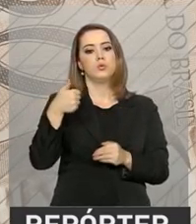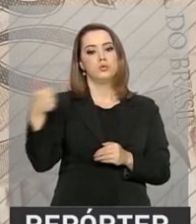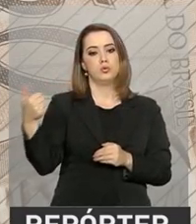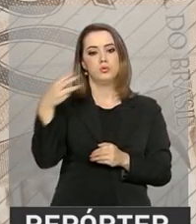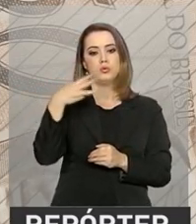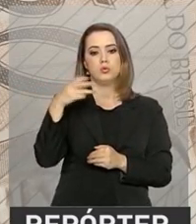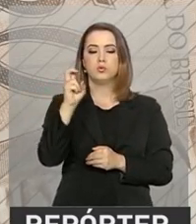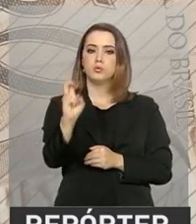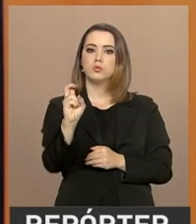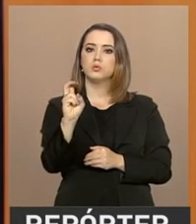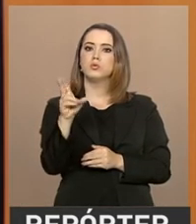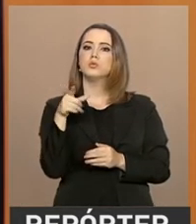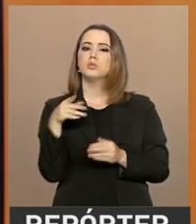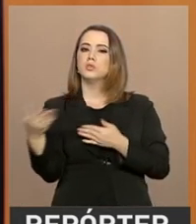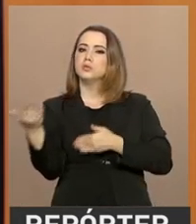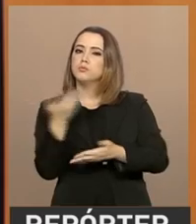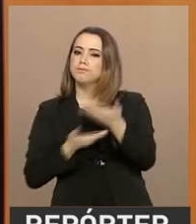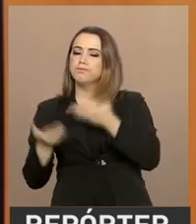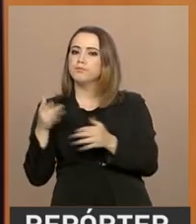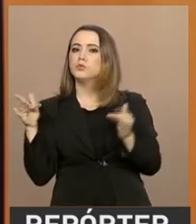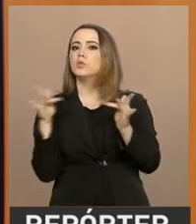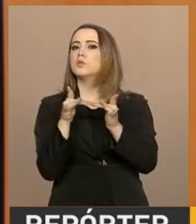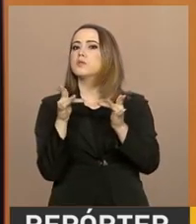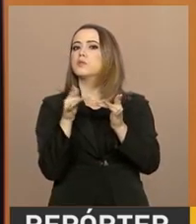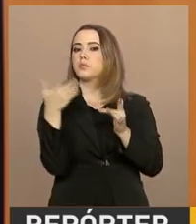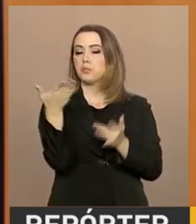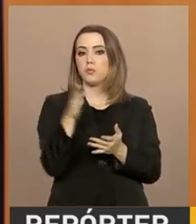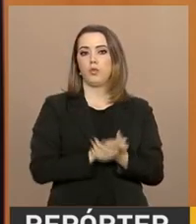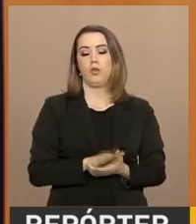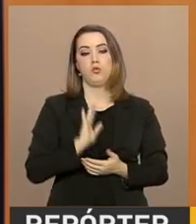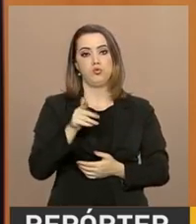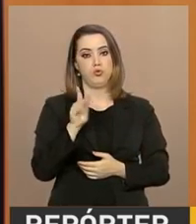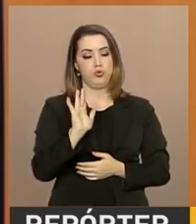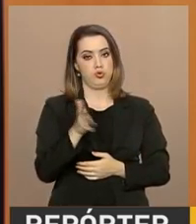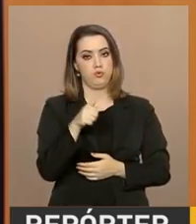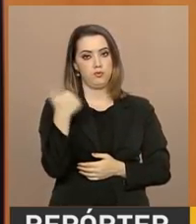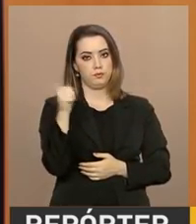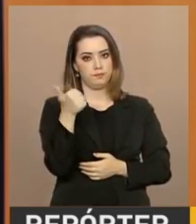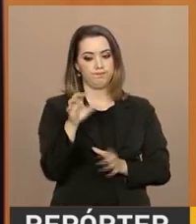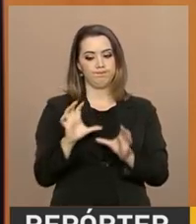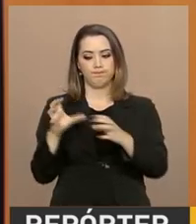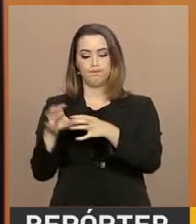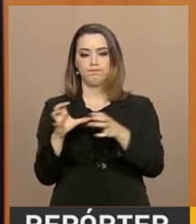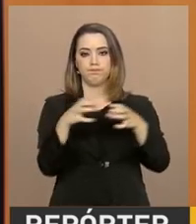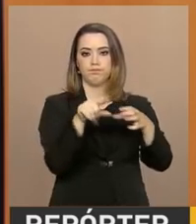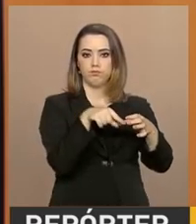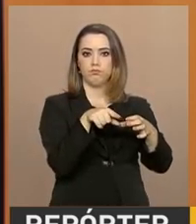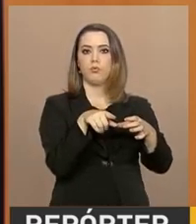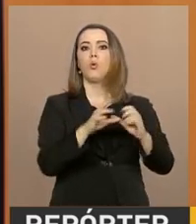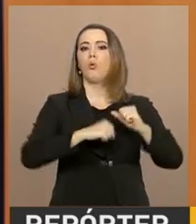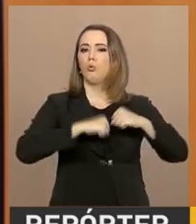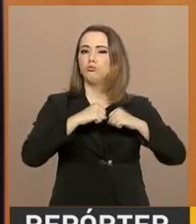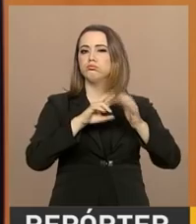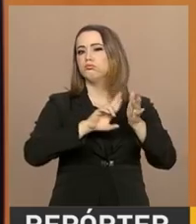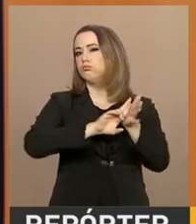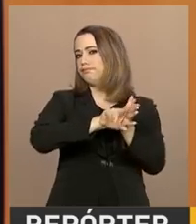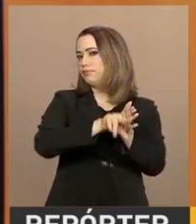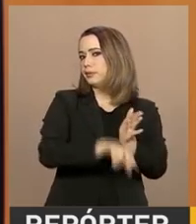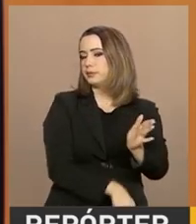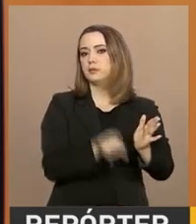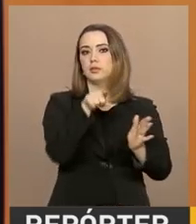32 sob análise são 11 setores já que foram contemplados com adesão ao ppe